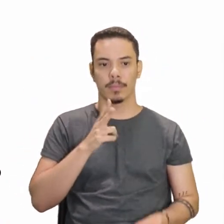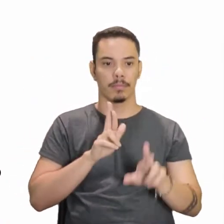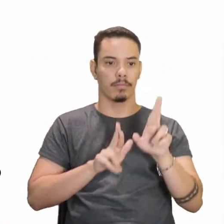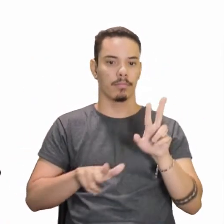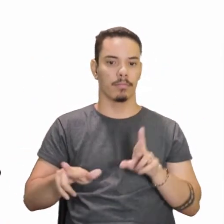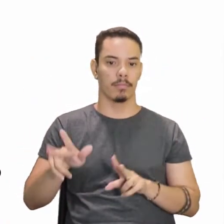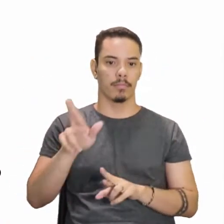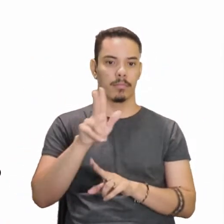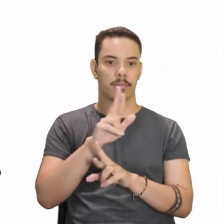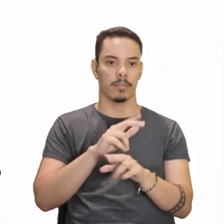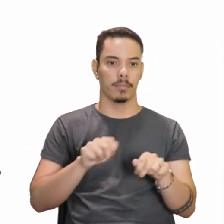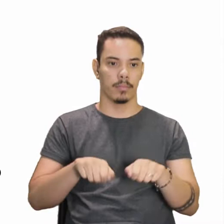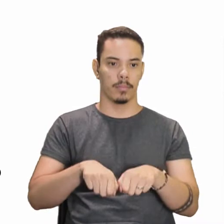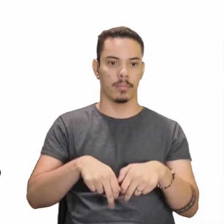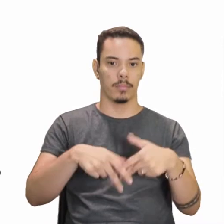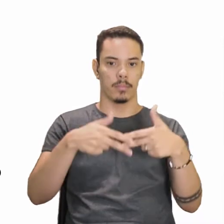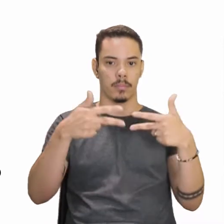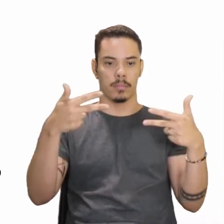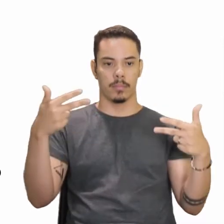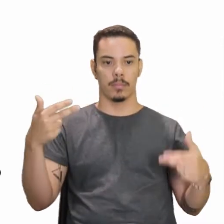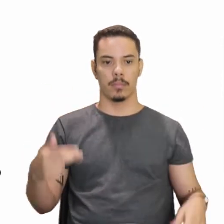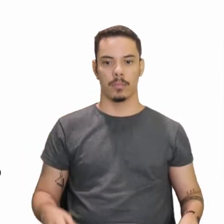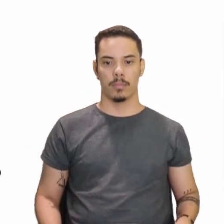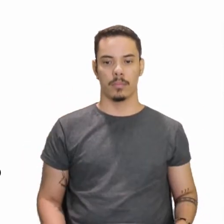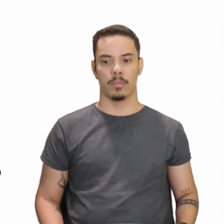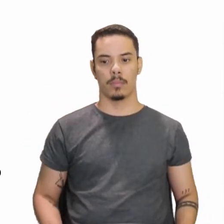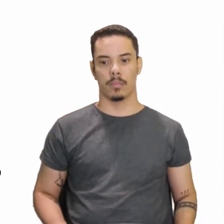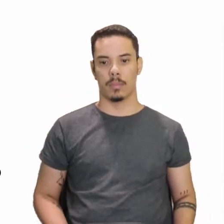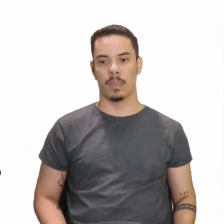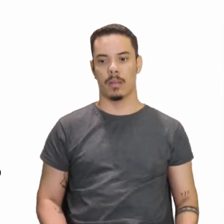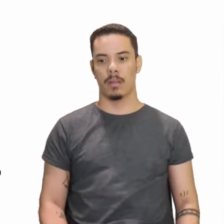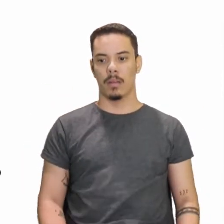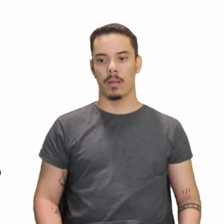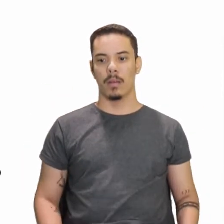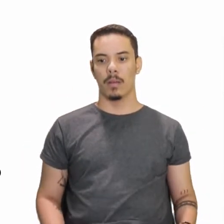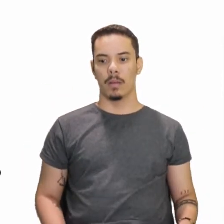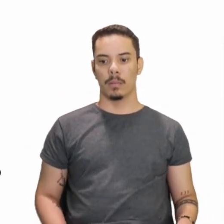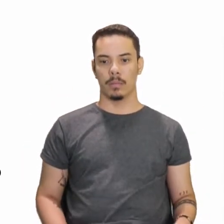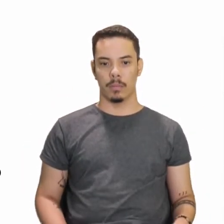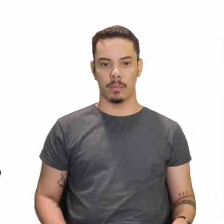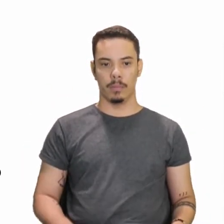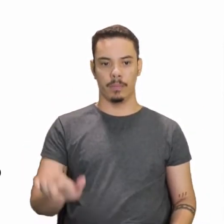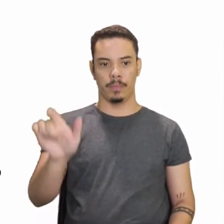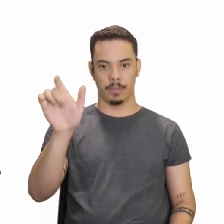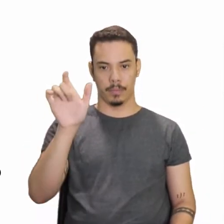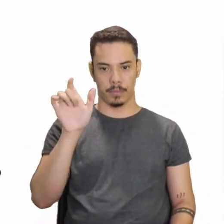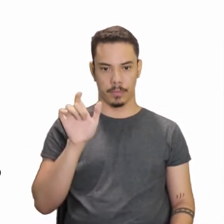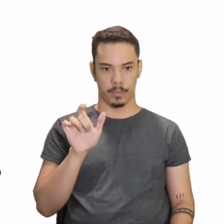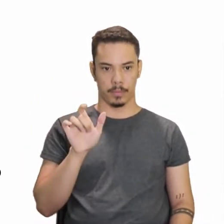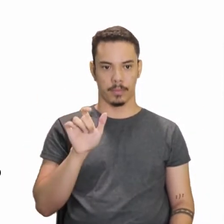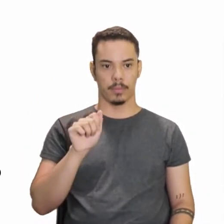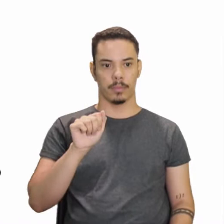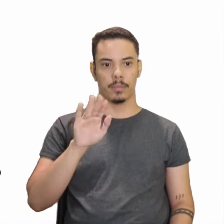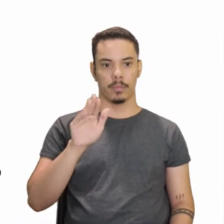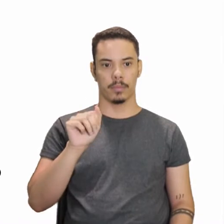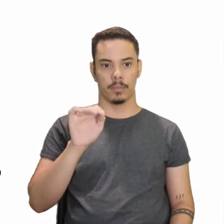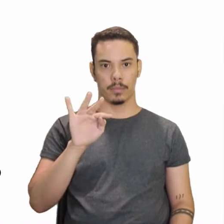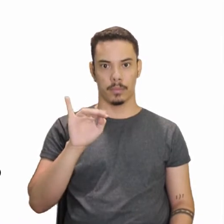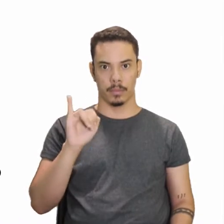diferentes etnias. Por exemplo, no alimento, nós vamos ter palavras de origem indígena como abati, que é